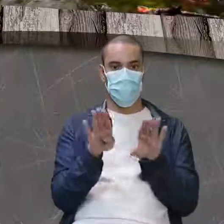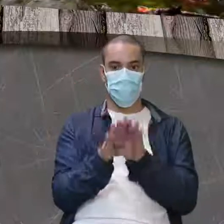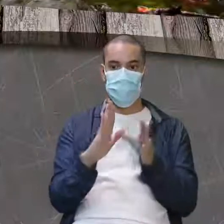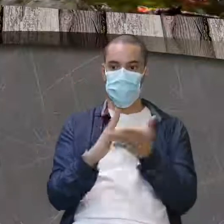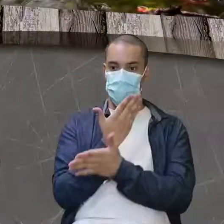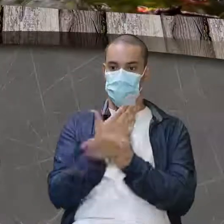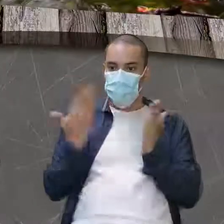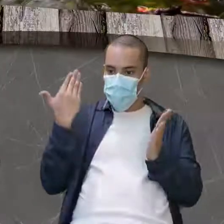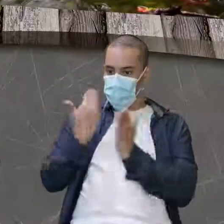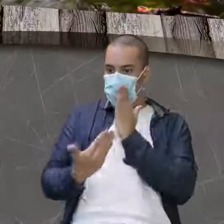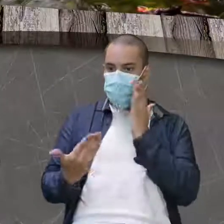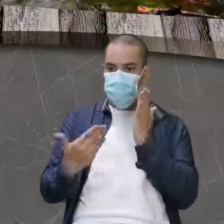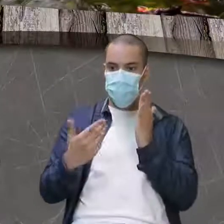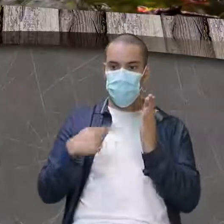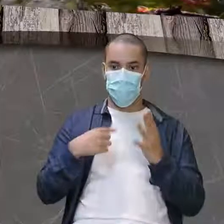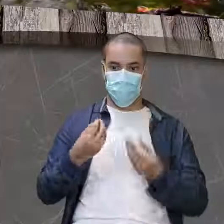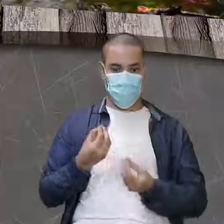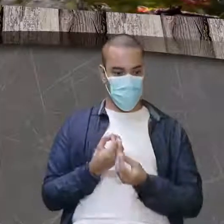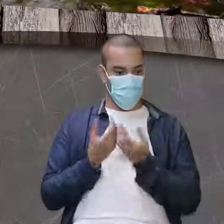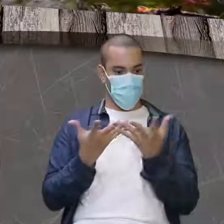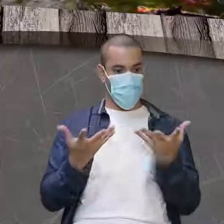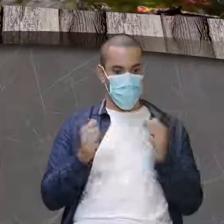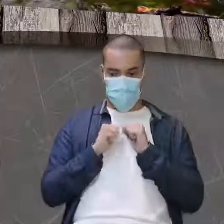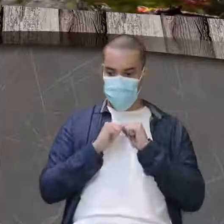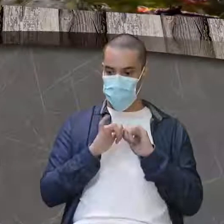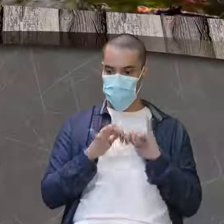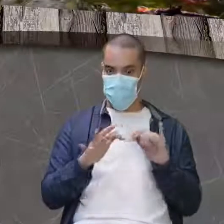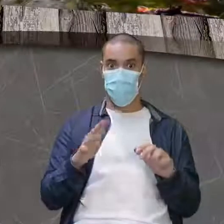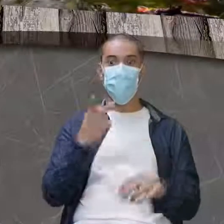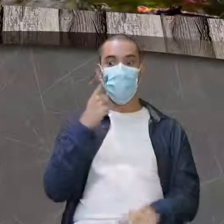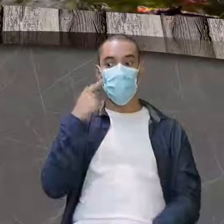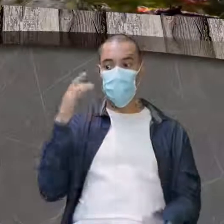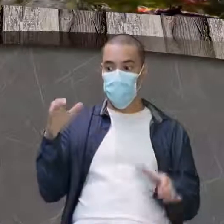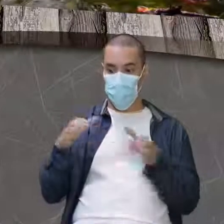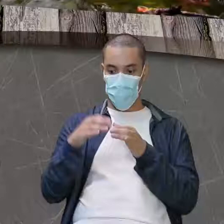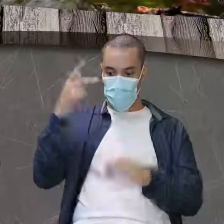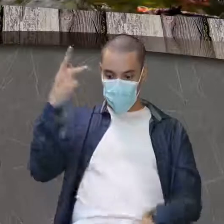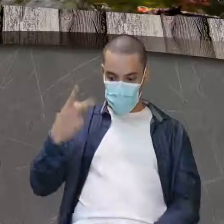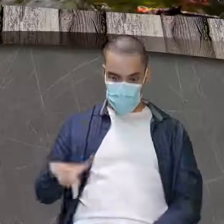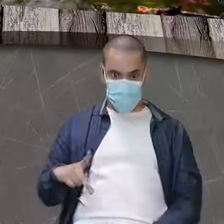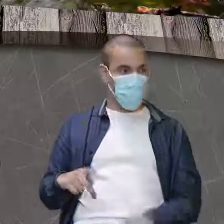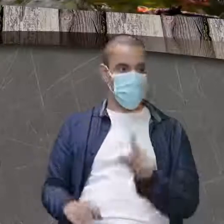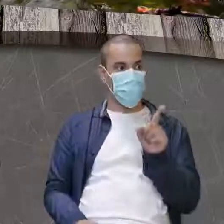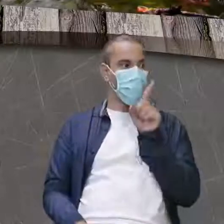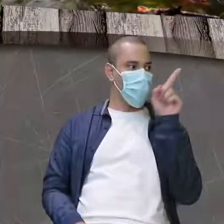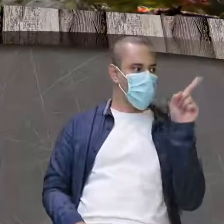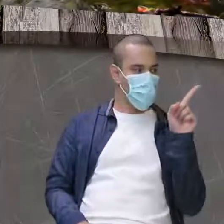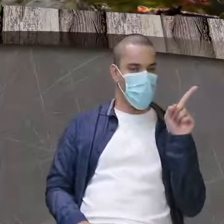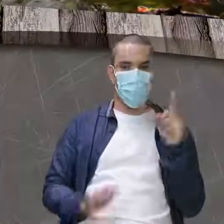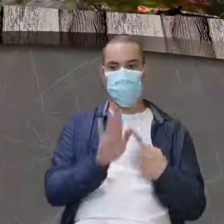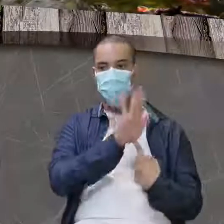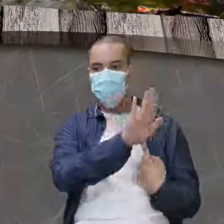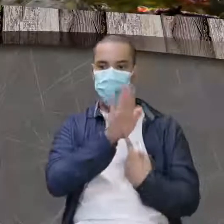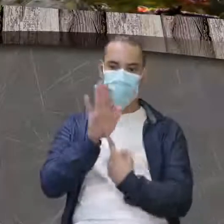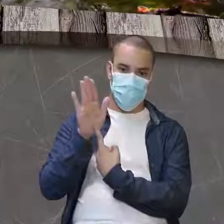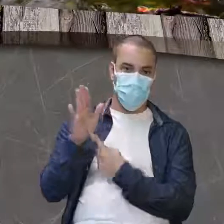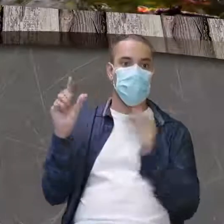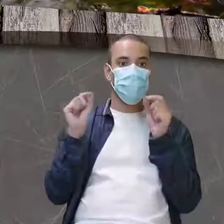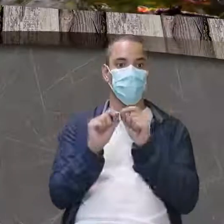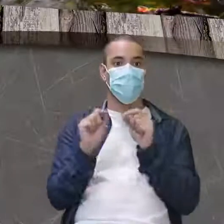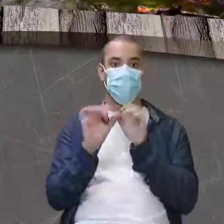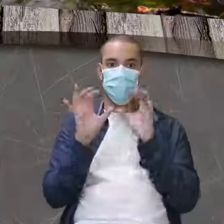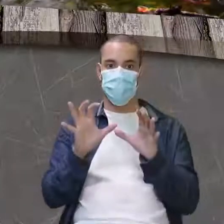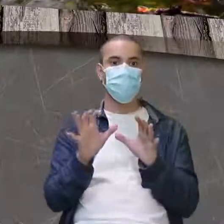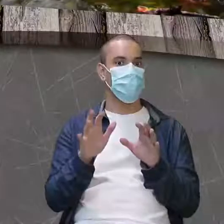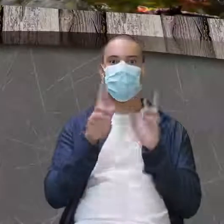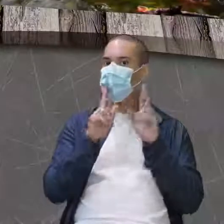se perca e eles também vão liberar esses feromônios para dizer, ó, nosso grupo está aqui, não, está mais para cá. Então, eles fazem aqueles voos,